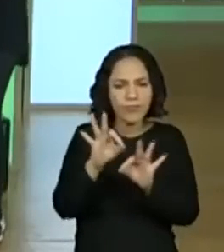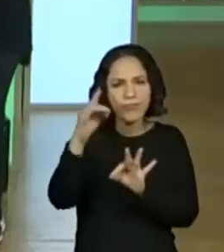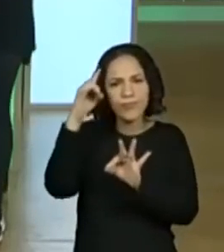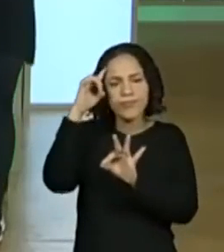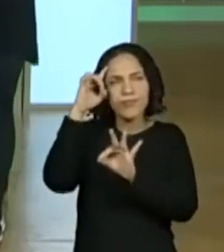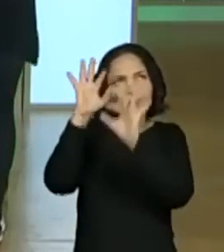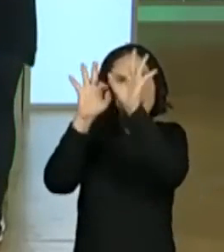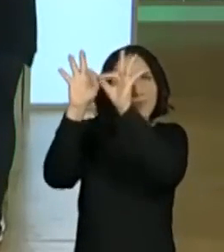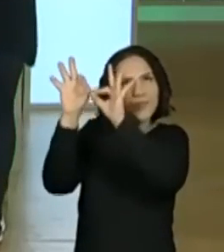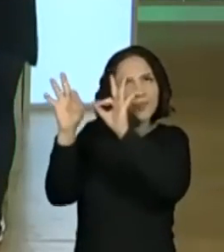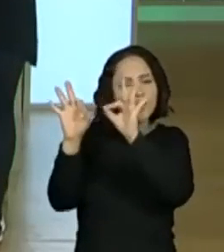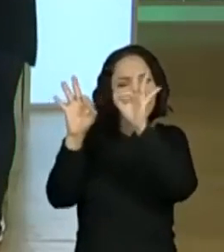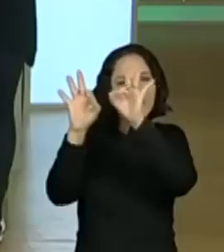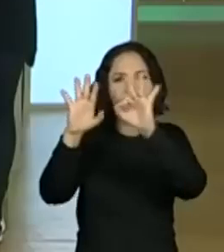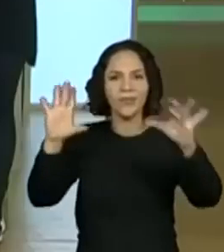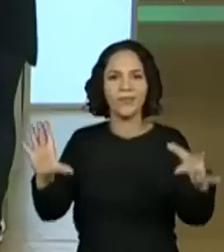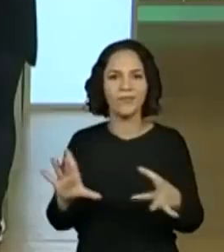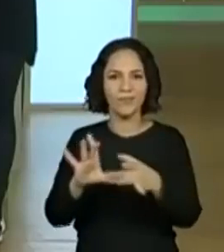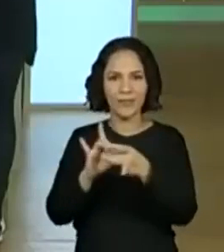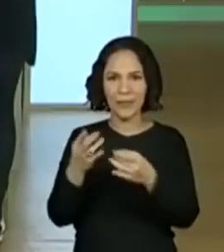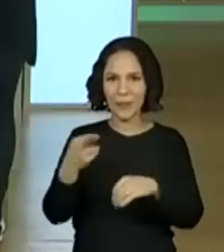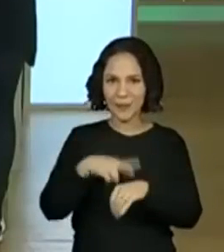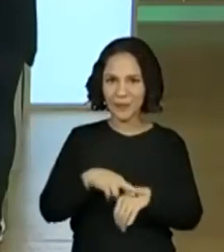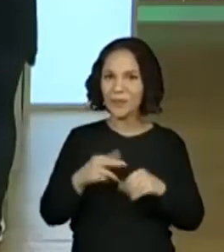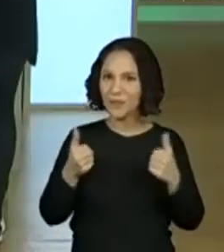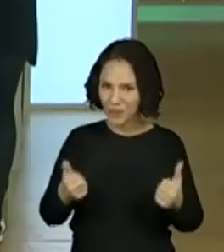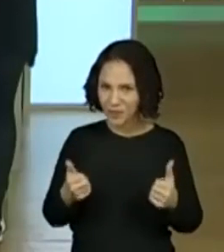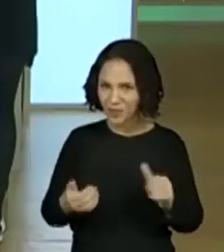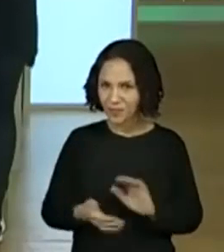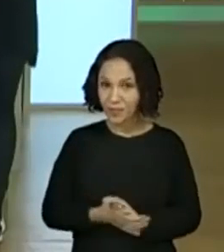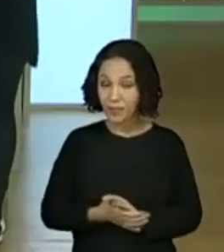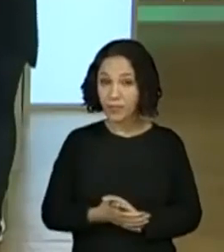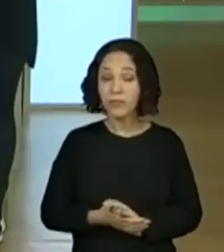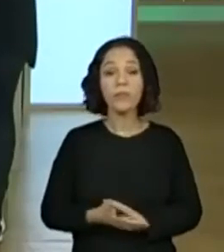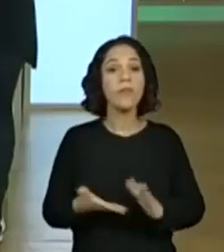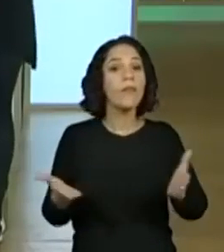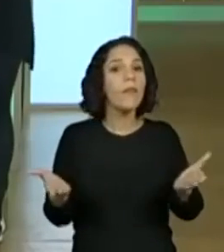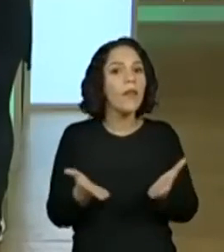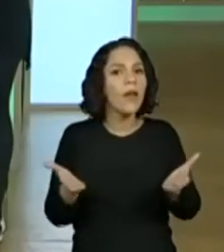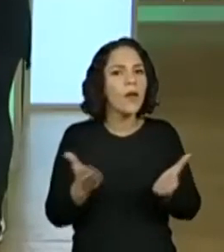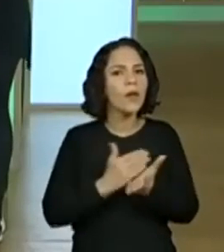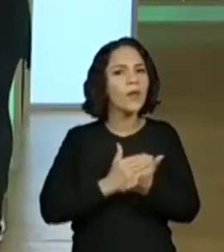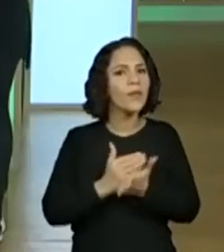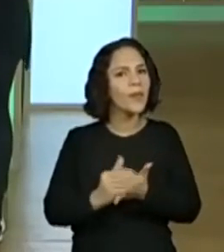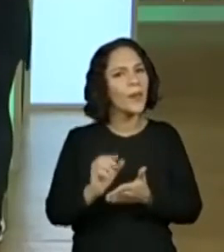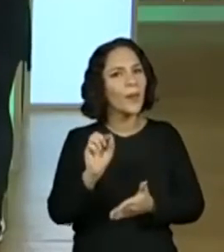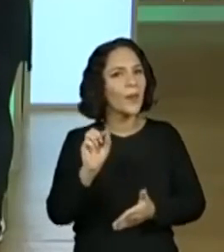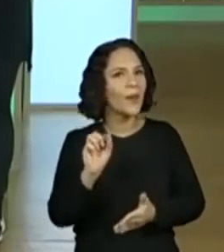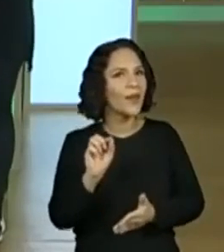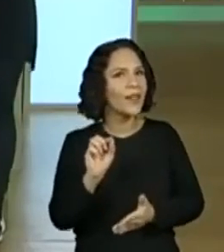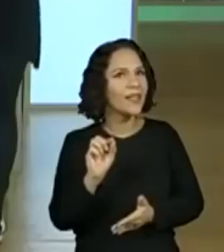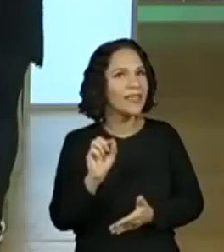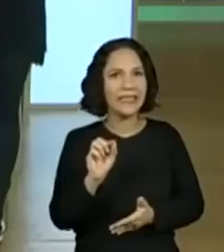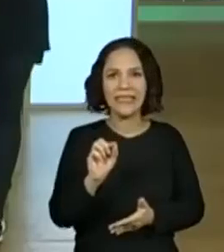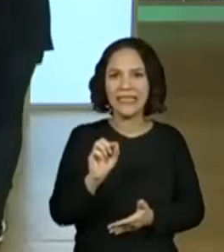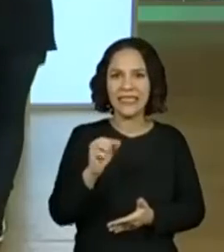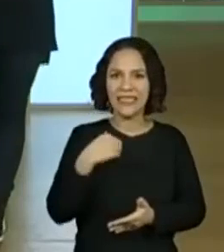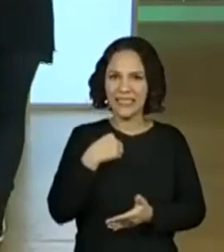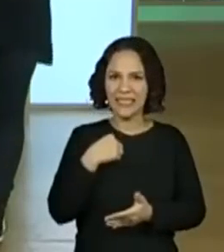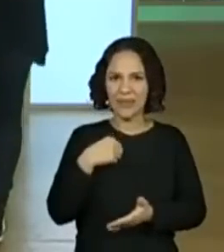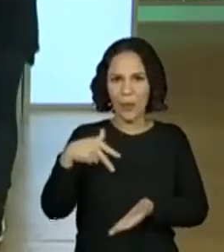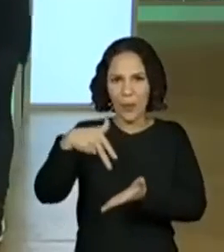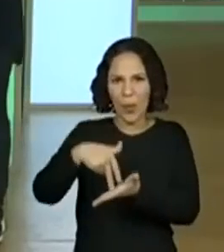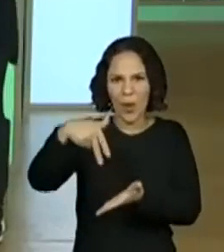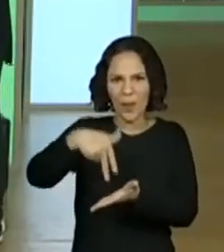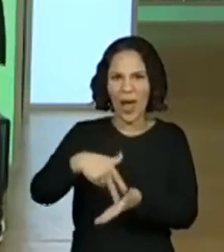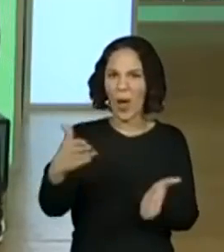que a gente tentou fazer ali na recuperação. E a gente vai começar, como que a gente vai começar, hein? A gente não vai começar pulando ainda não. Ainda